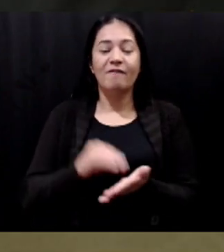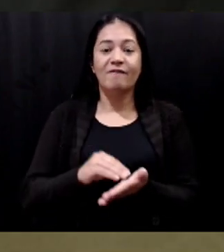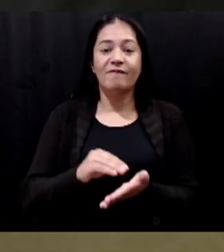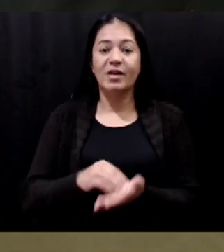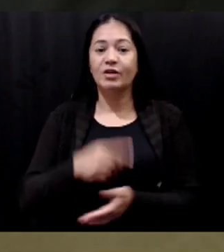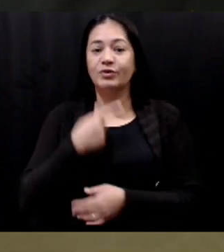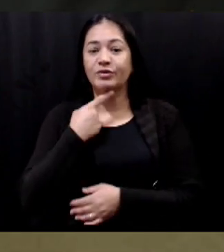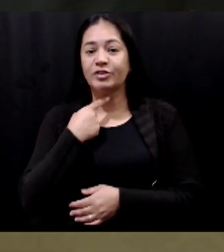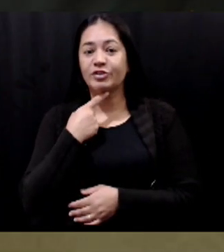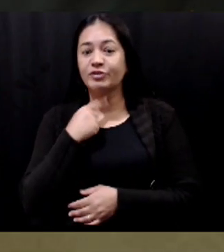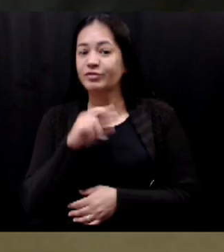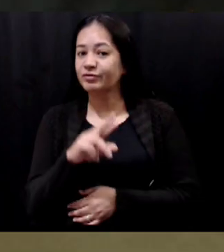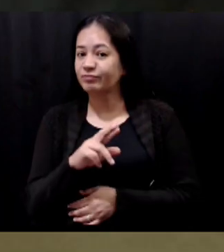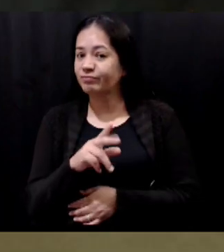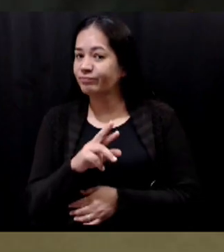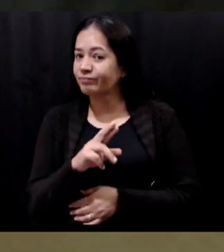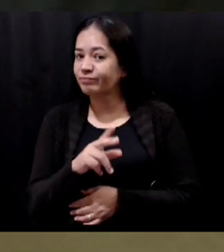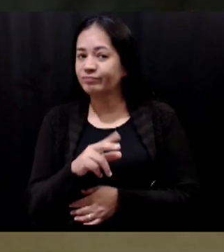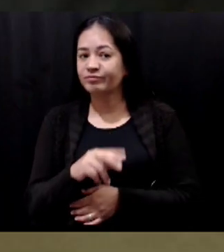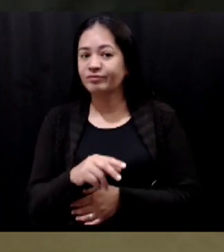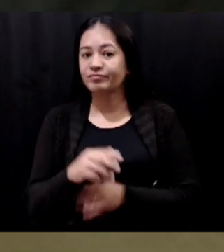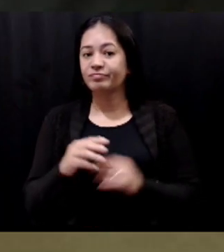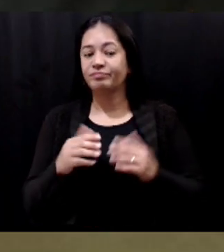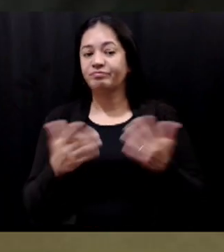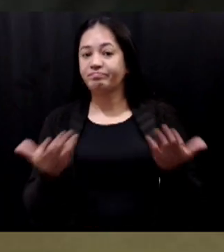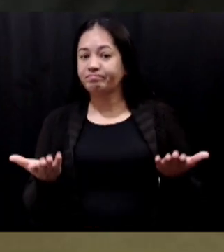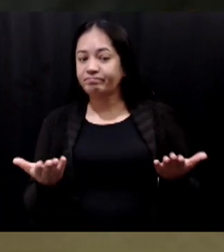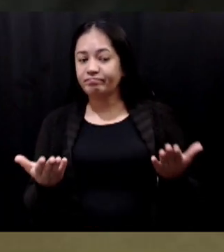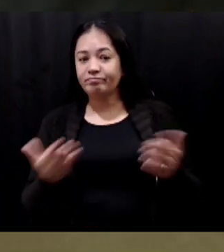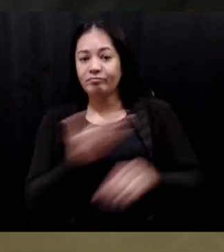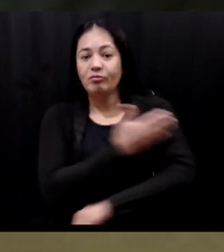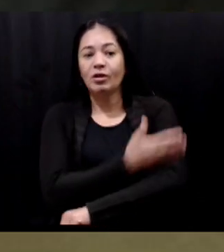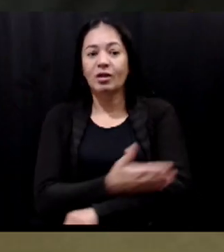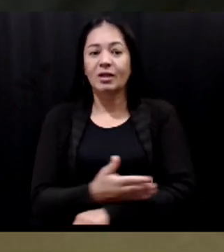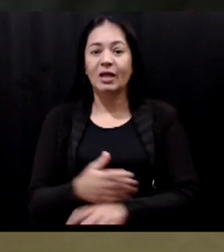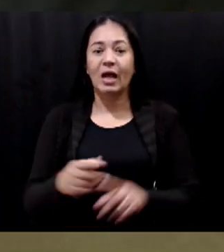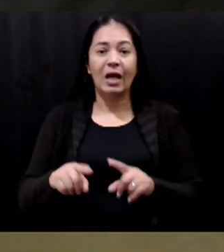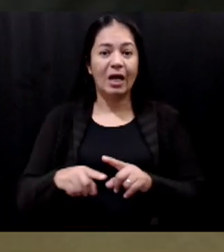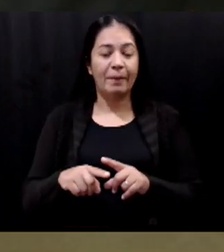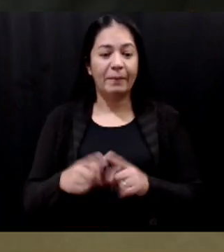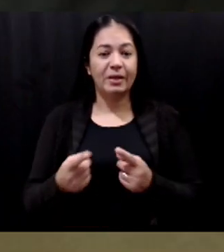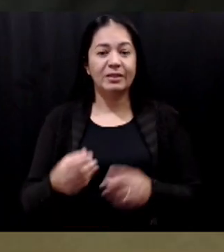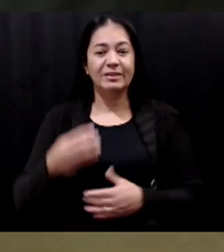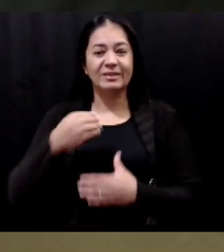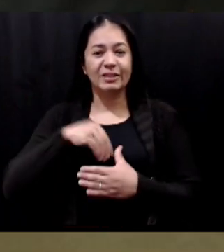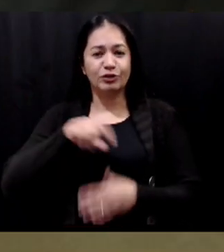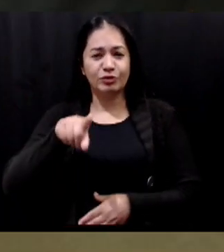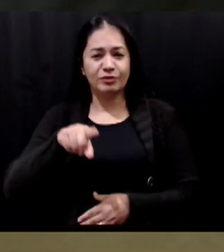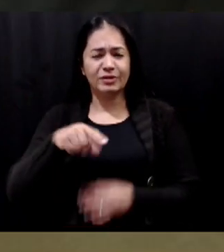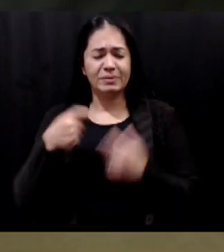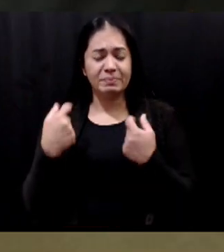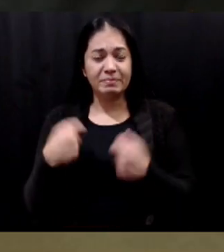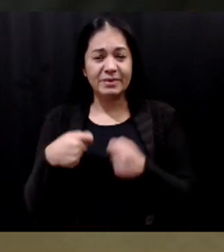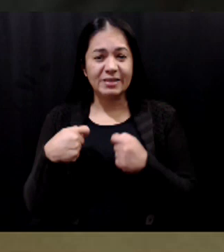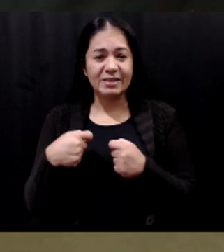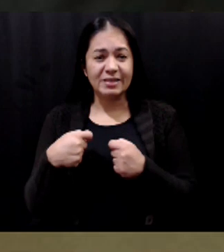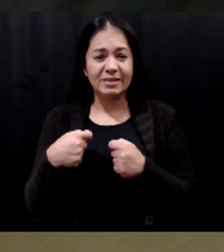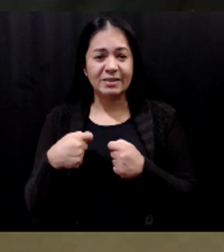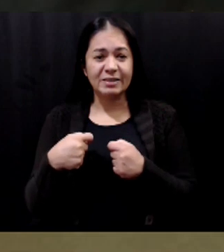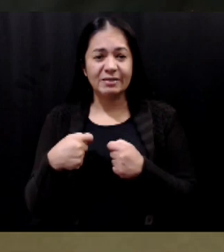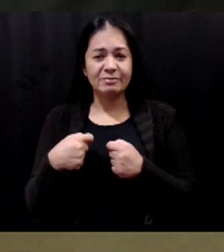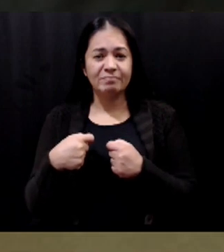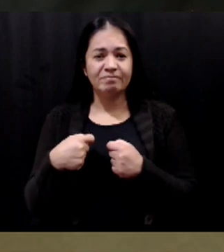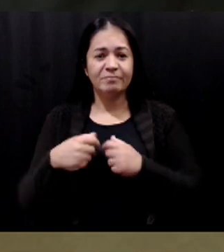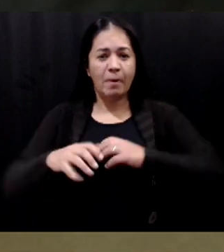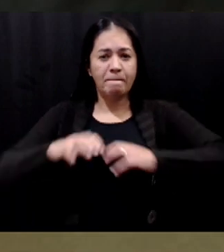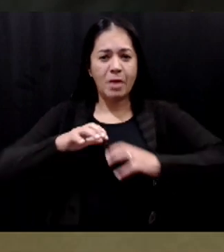não é a falta, a disciplina, às vezes é algo que tem ali dentro de você e que você precisa, infelizmente, mexer com o que você não